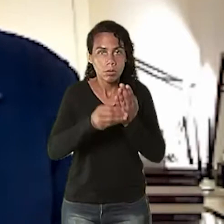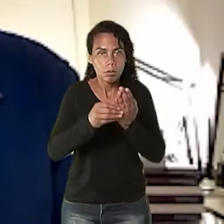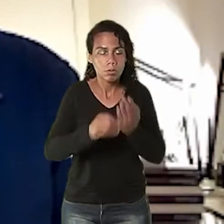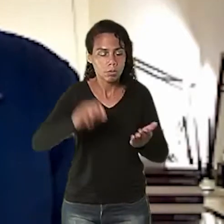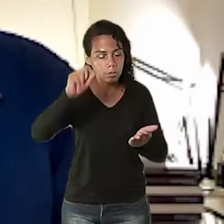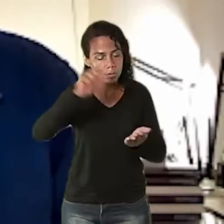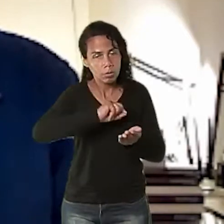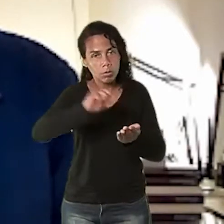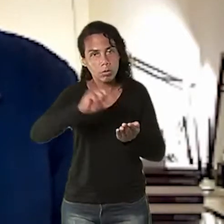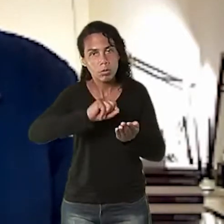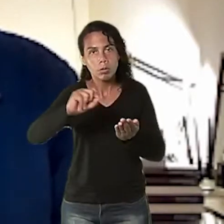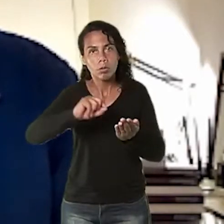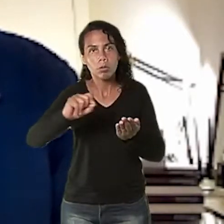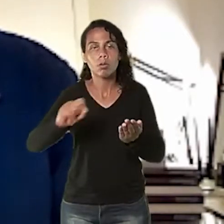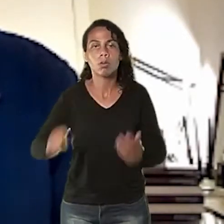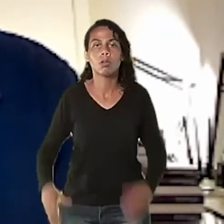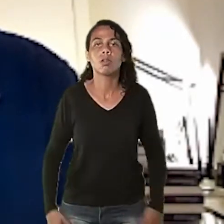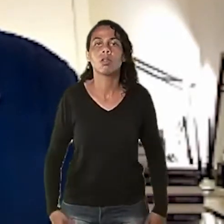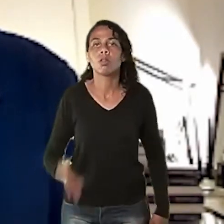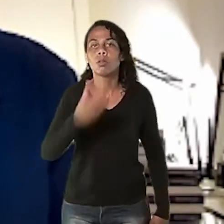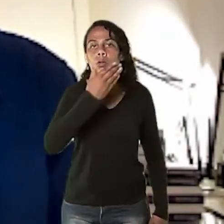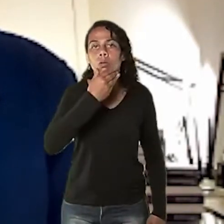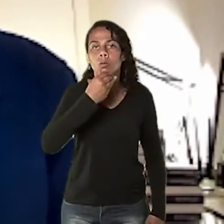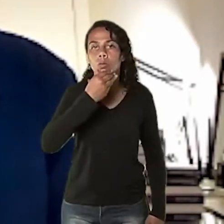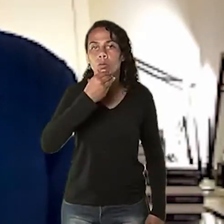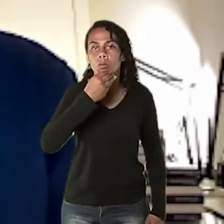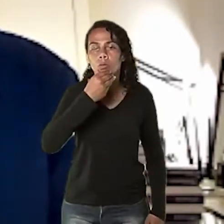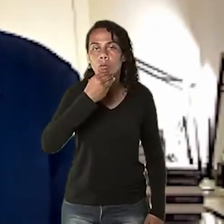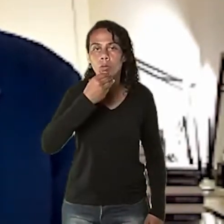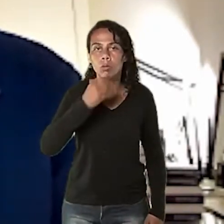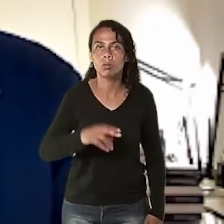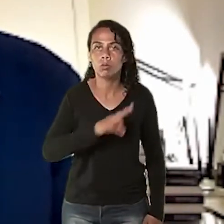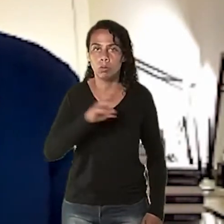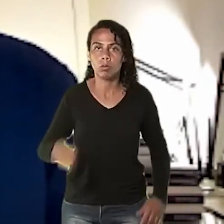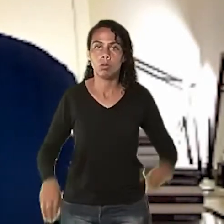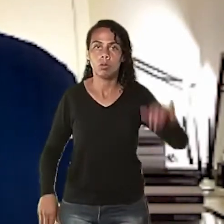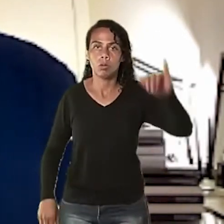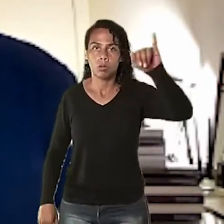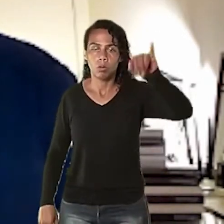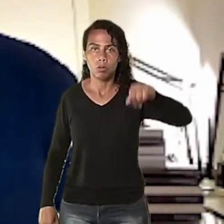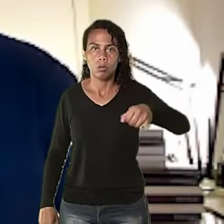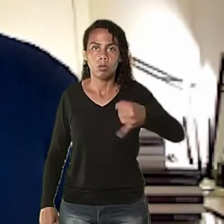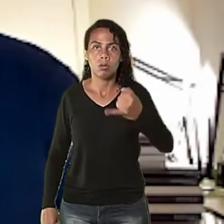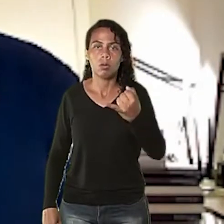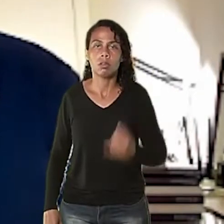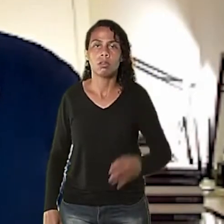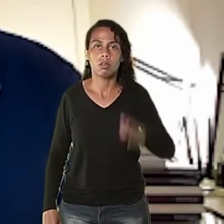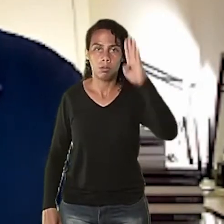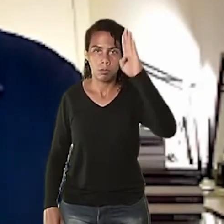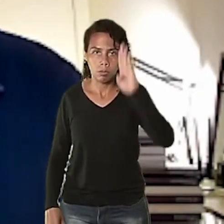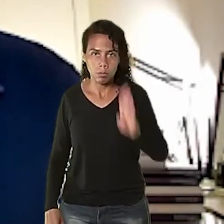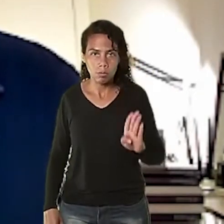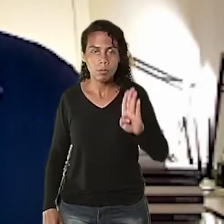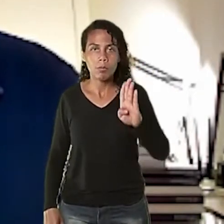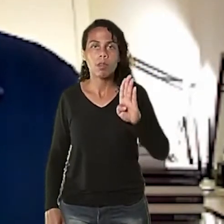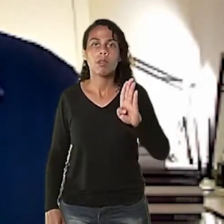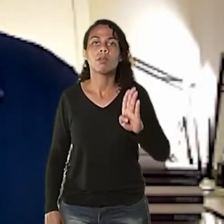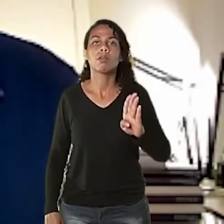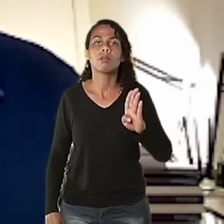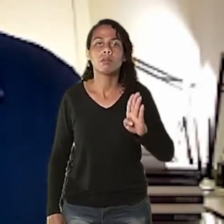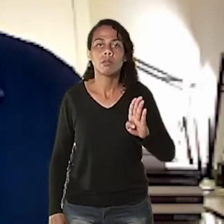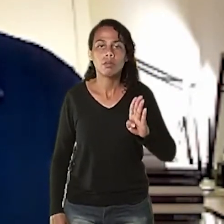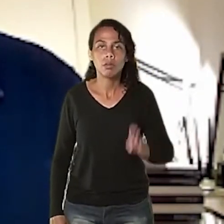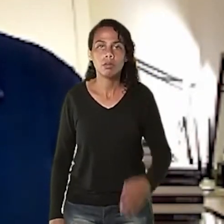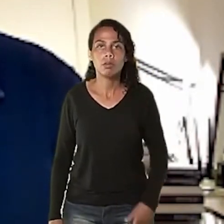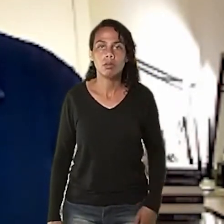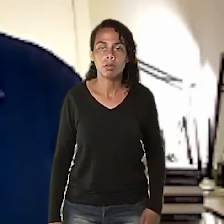e do Globo, eu encarnei, eu sou um cronista do Rio de Janeiro, eu vou carregar essa